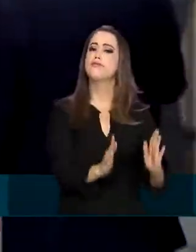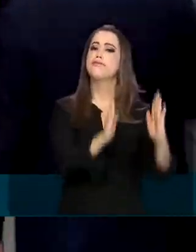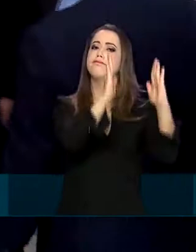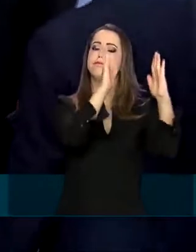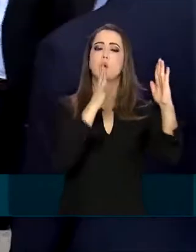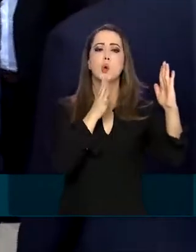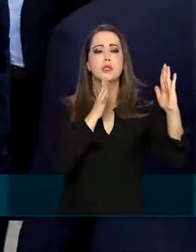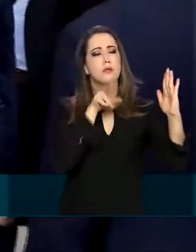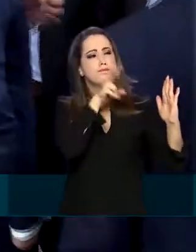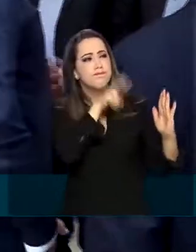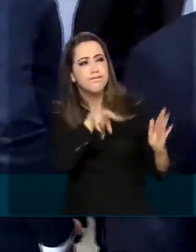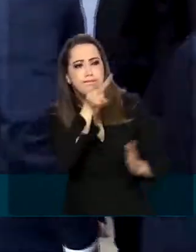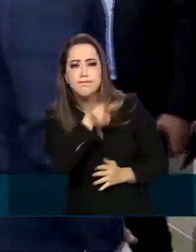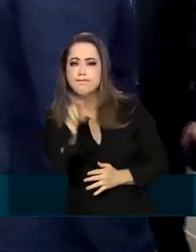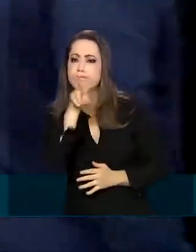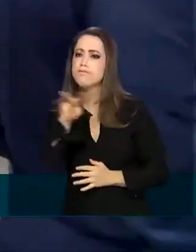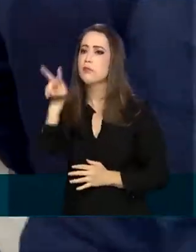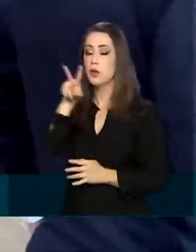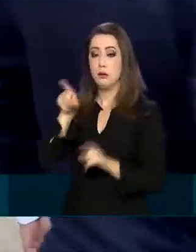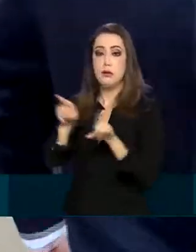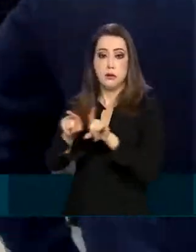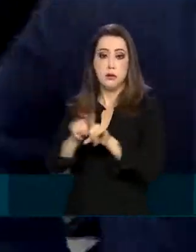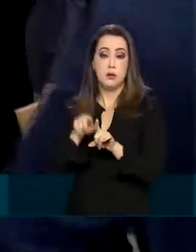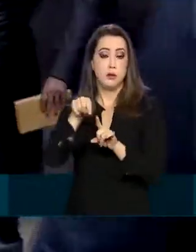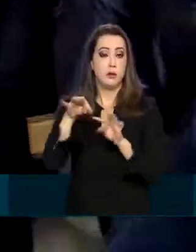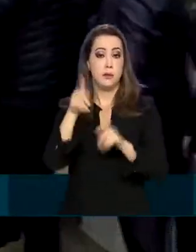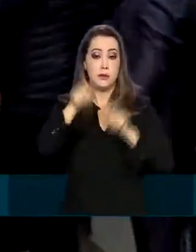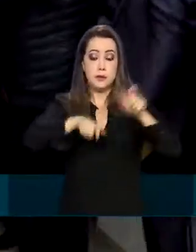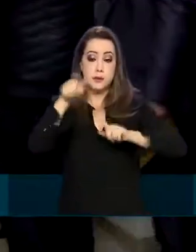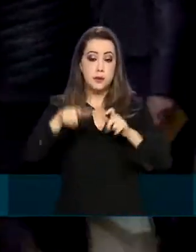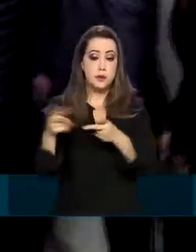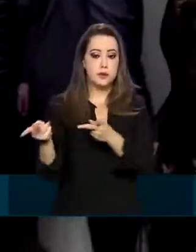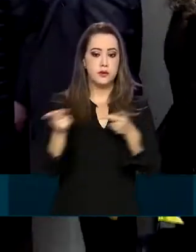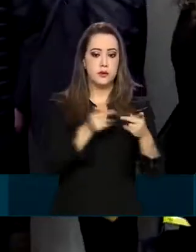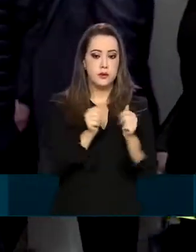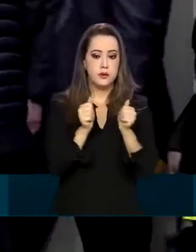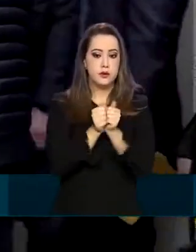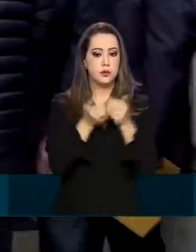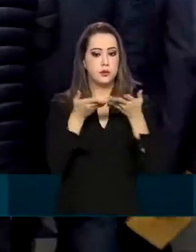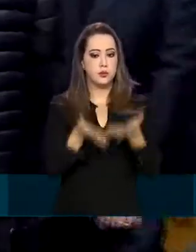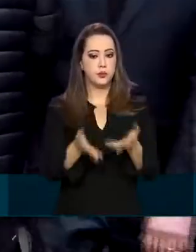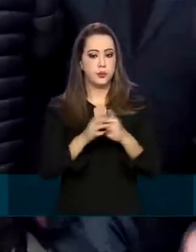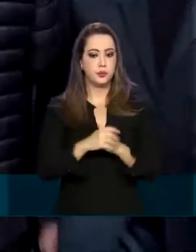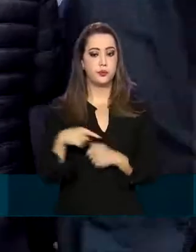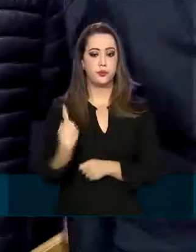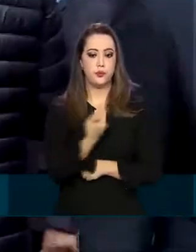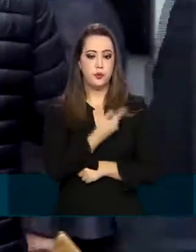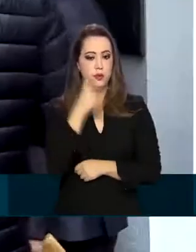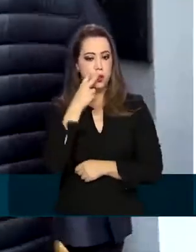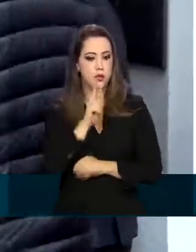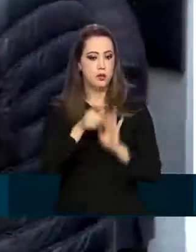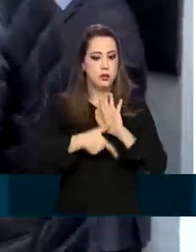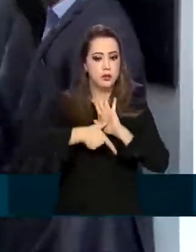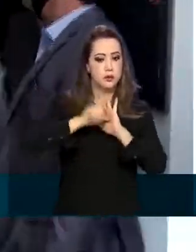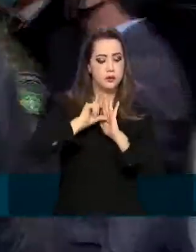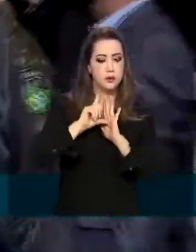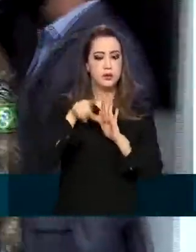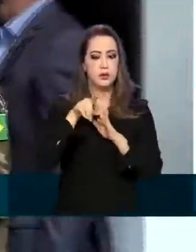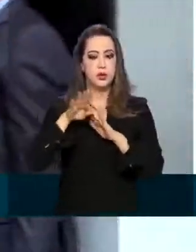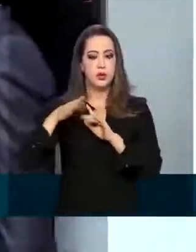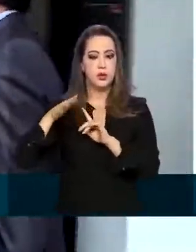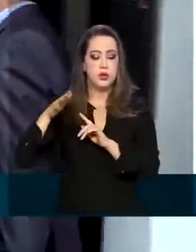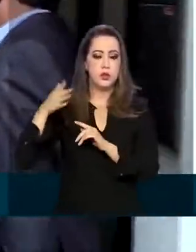habitacionais e conhecendo também as pessoas que vão morar nelas, né? A gente viu um pouco antes, ele pousando